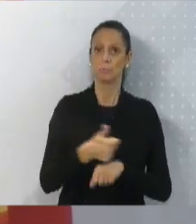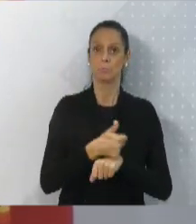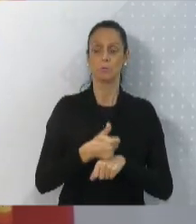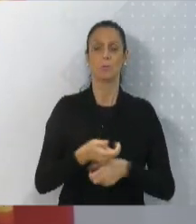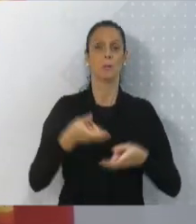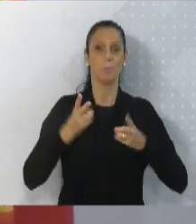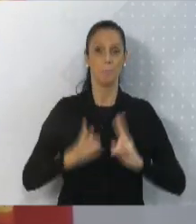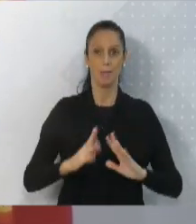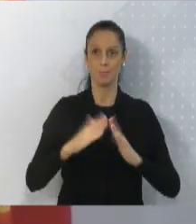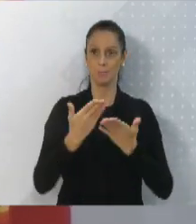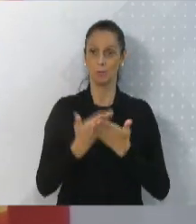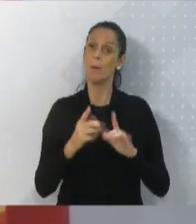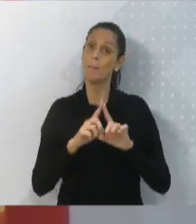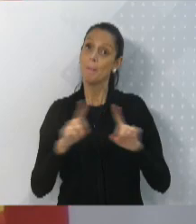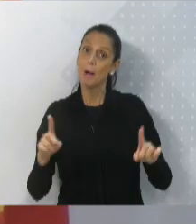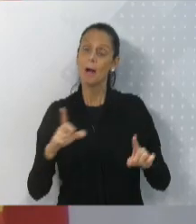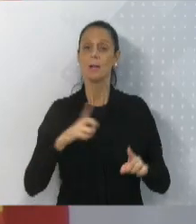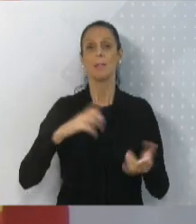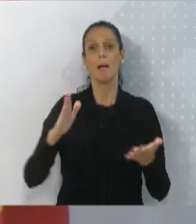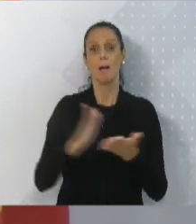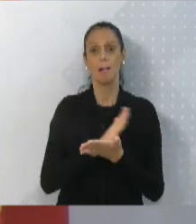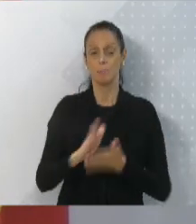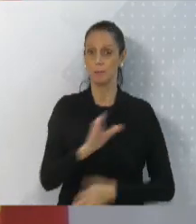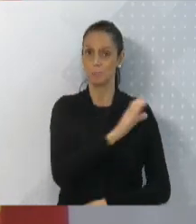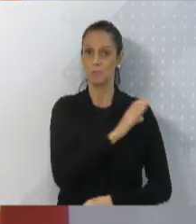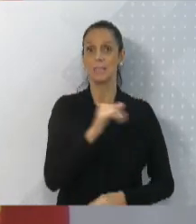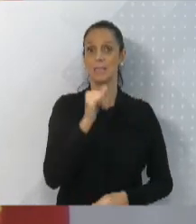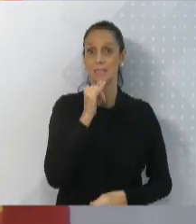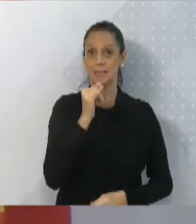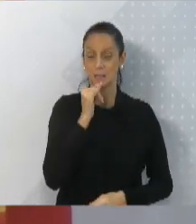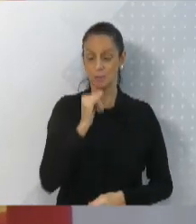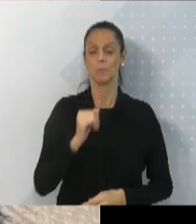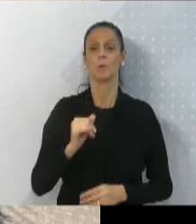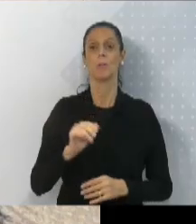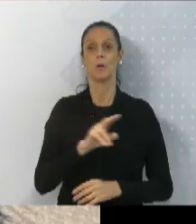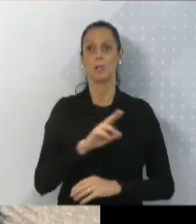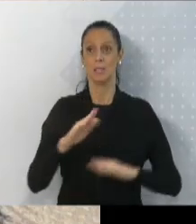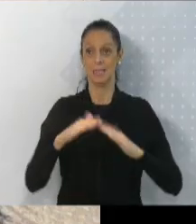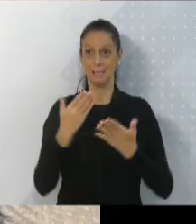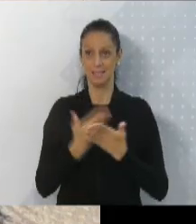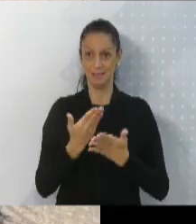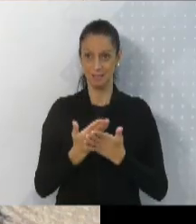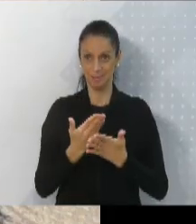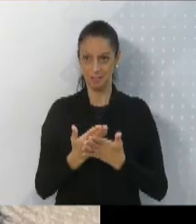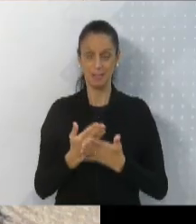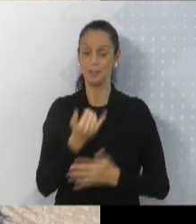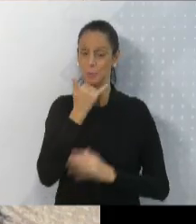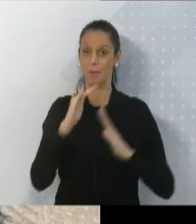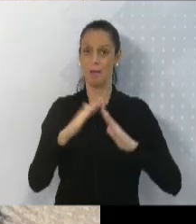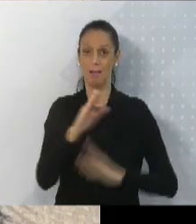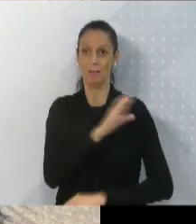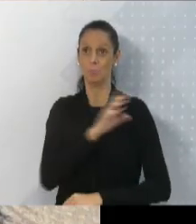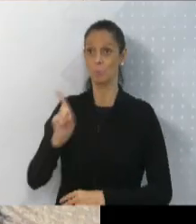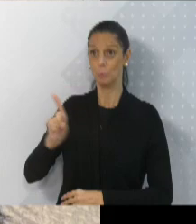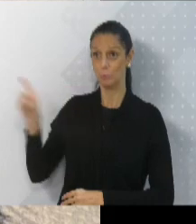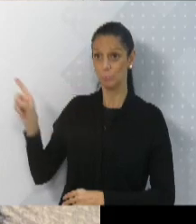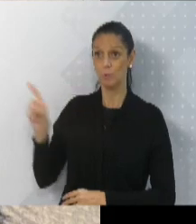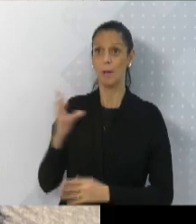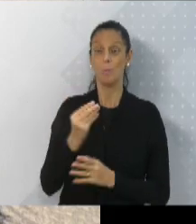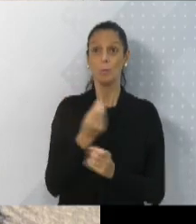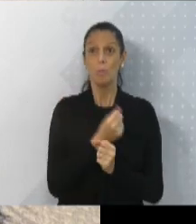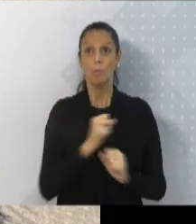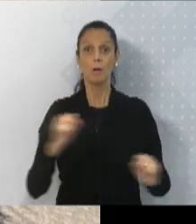mas existem se isso como exemplo do ci Ema tribess e outros mais são muito grandes